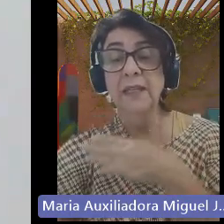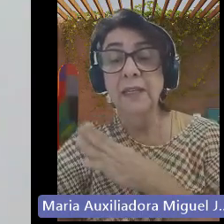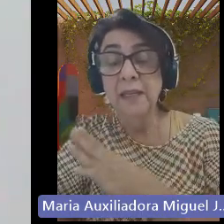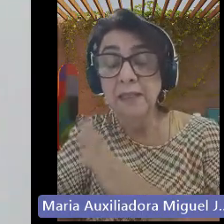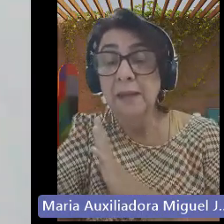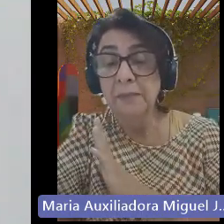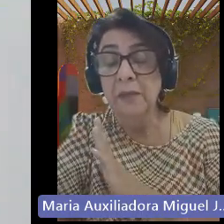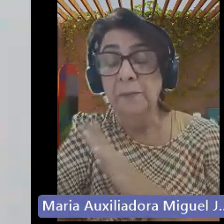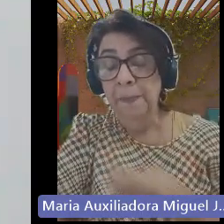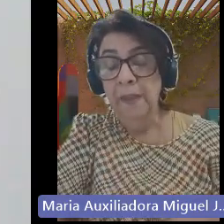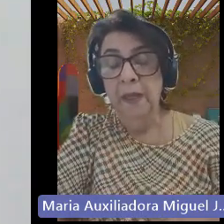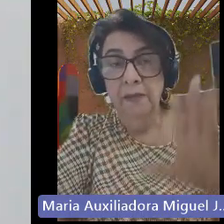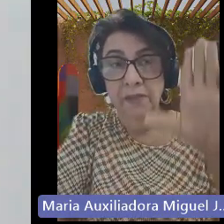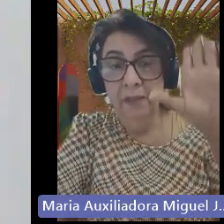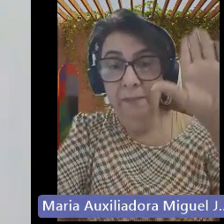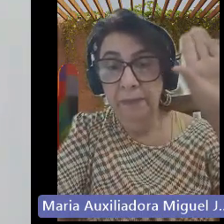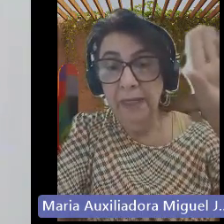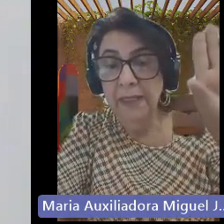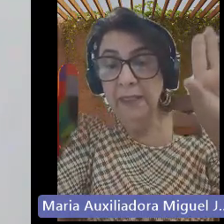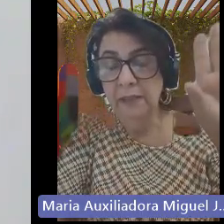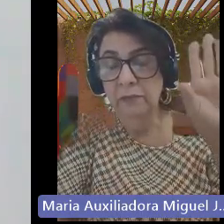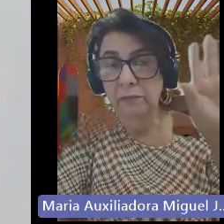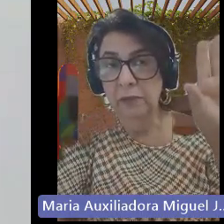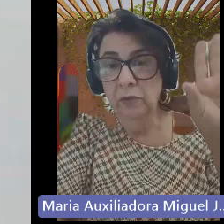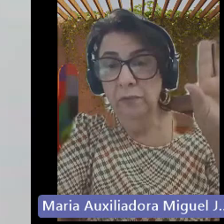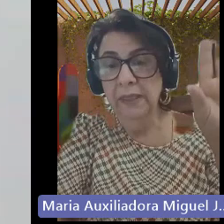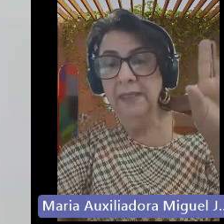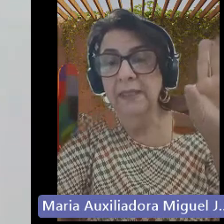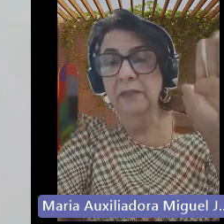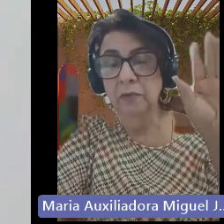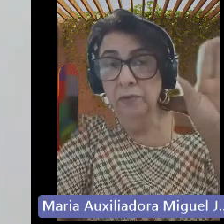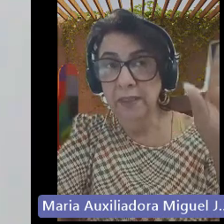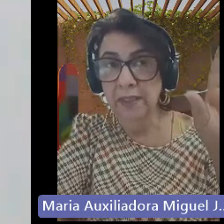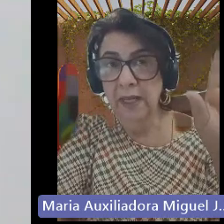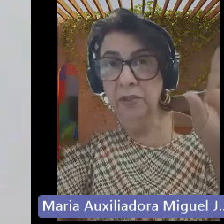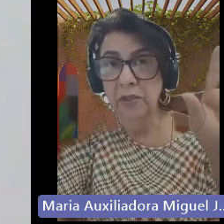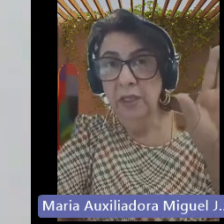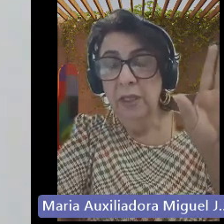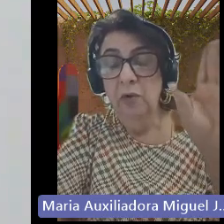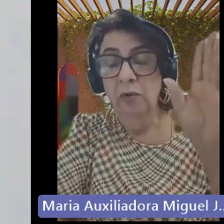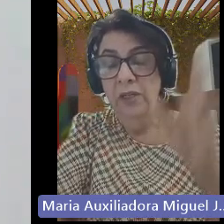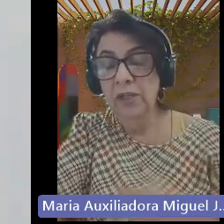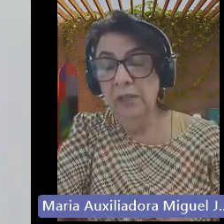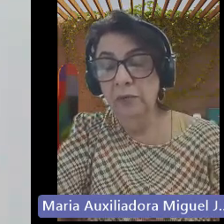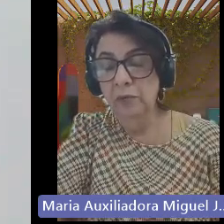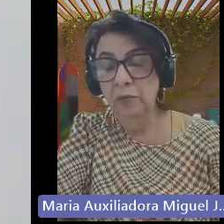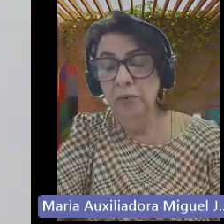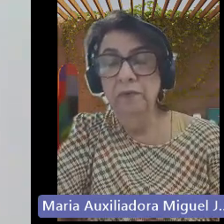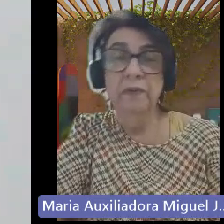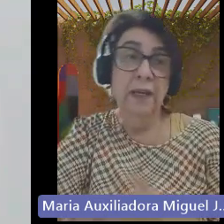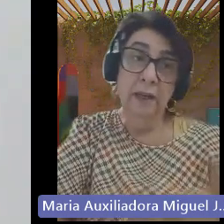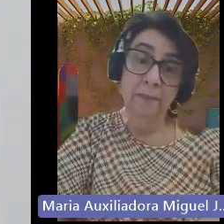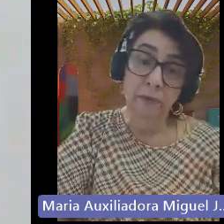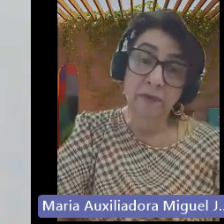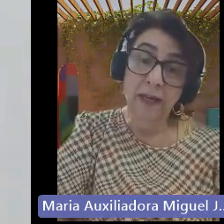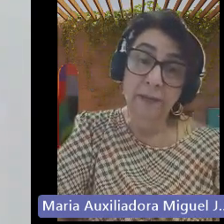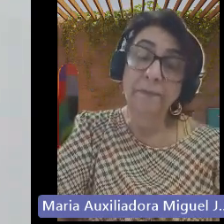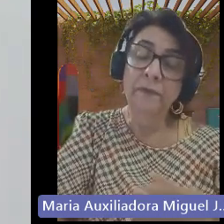também seguir esse caminho? Aí você apresentando uma documentação consistente, o colegiado do curso